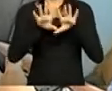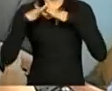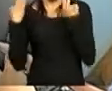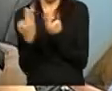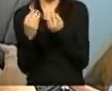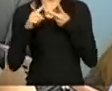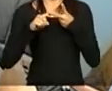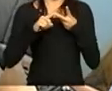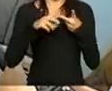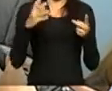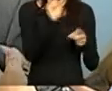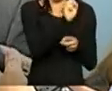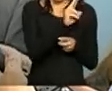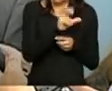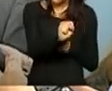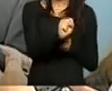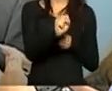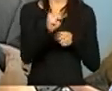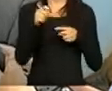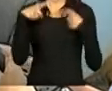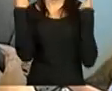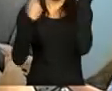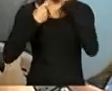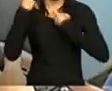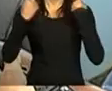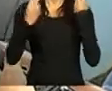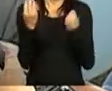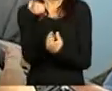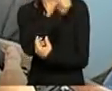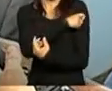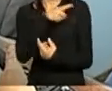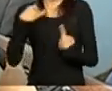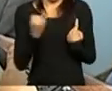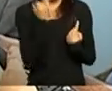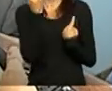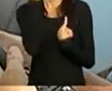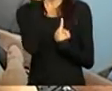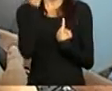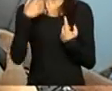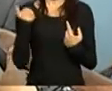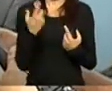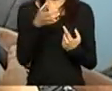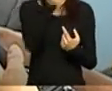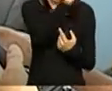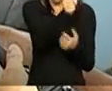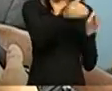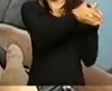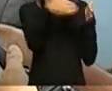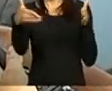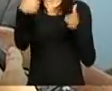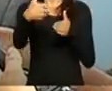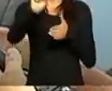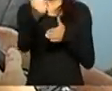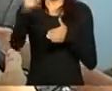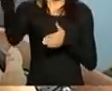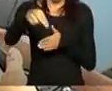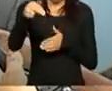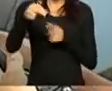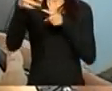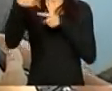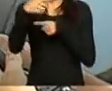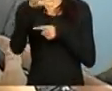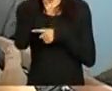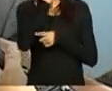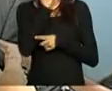brasileiras né dão a vacinação é muito importante e nós vamos contar de oito a vinte e oito dia oito um